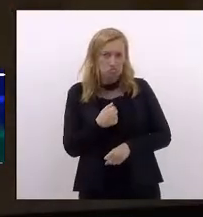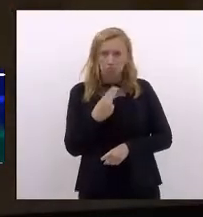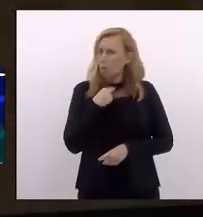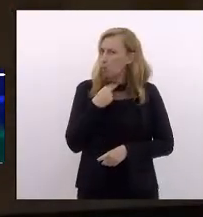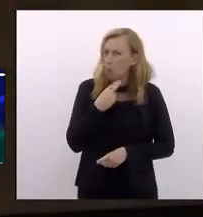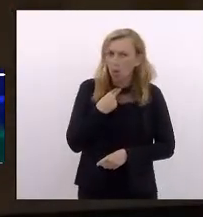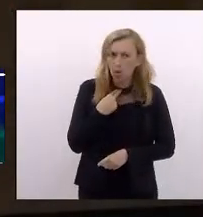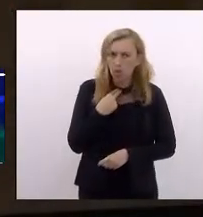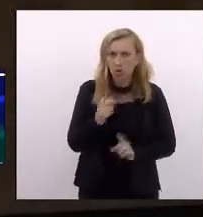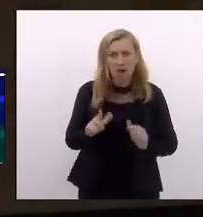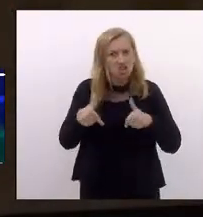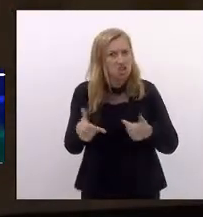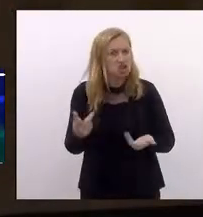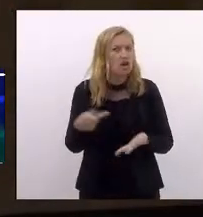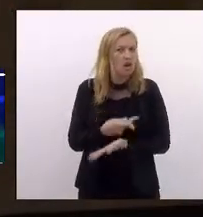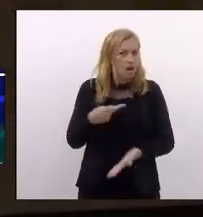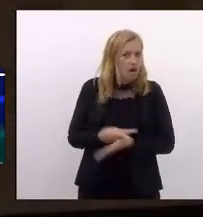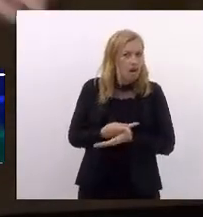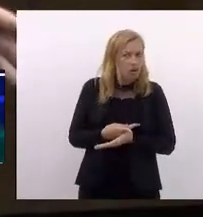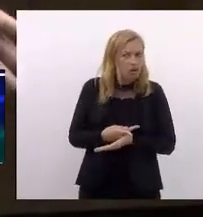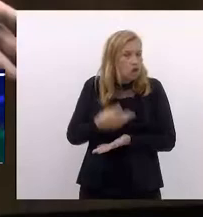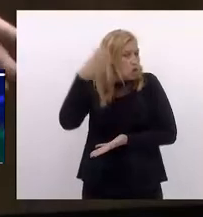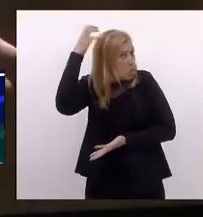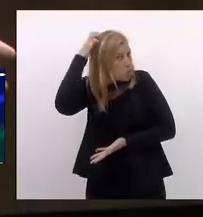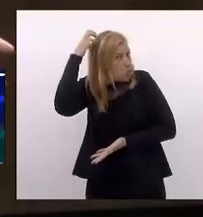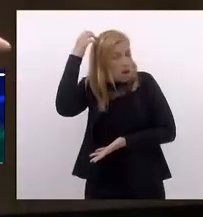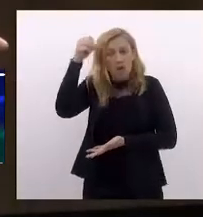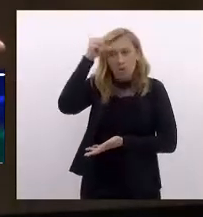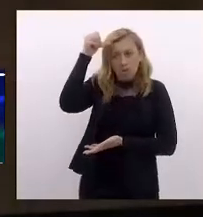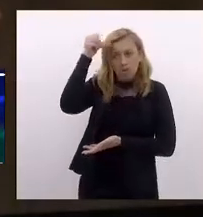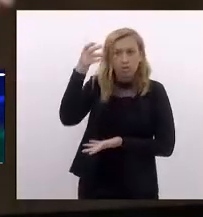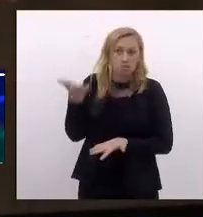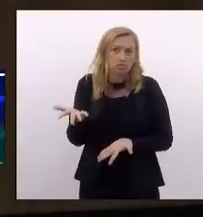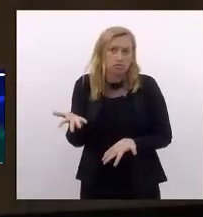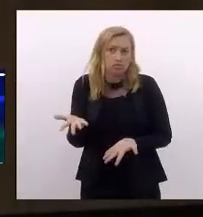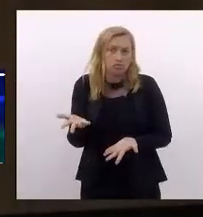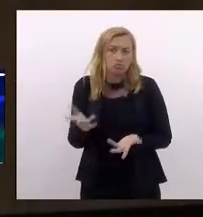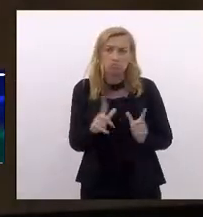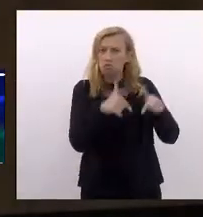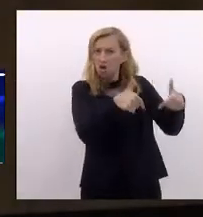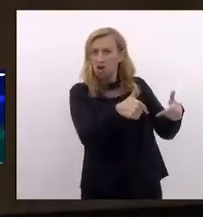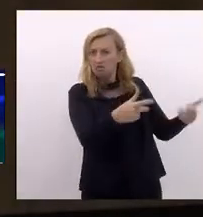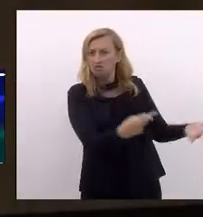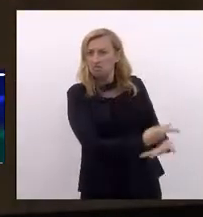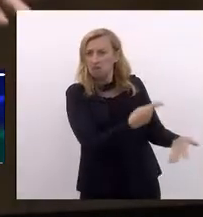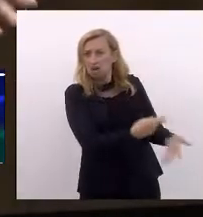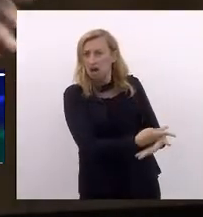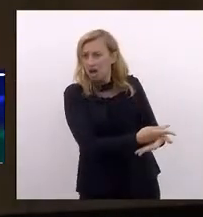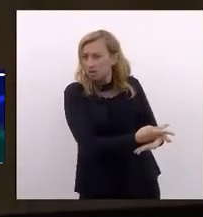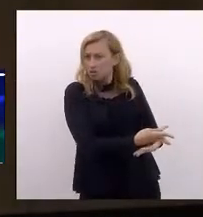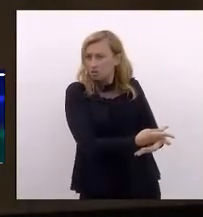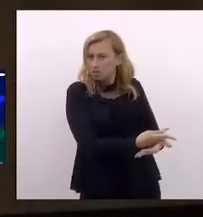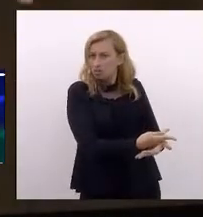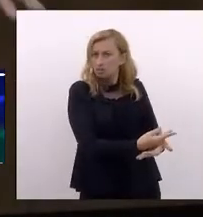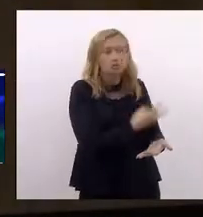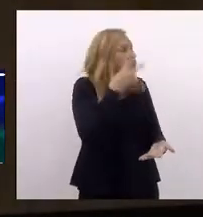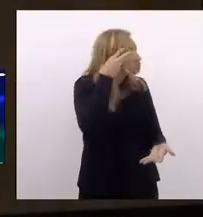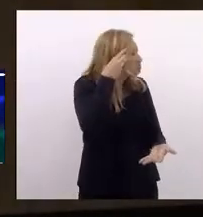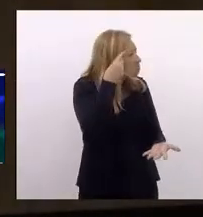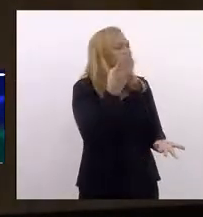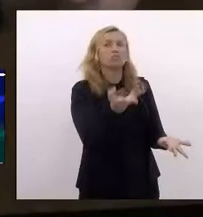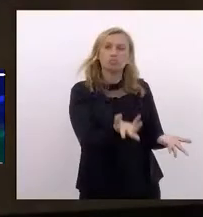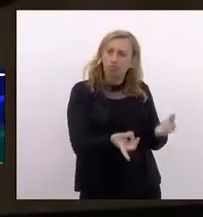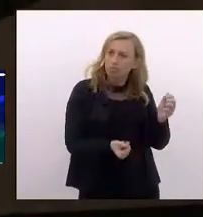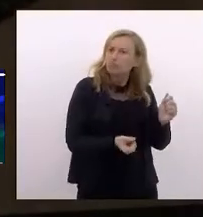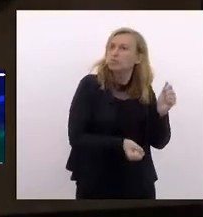posso agir de má-fé em por mim o Cláudio Castro por atitude errôneas de ladroagem